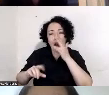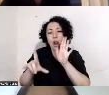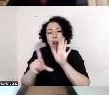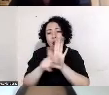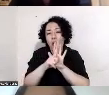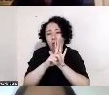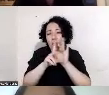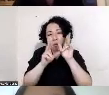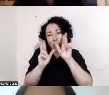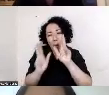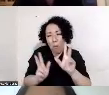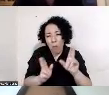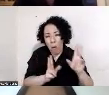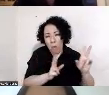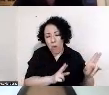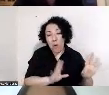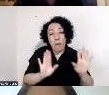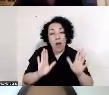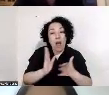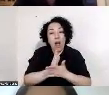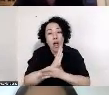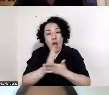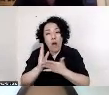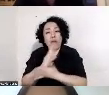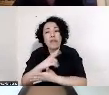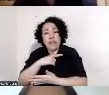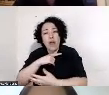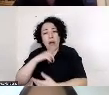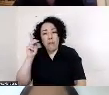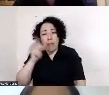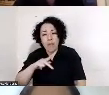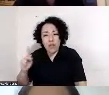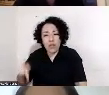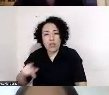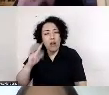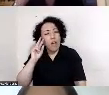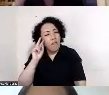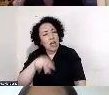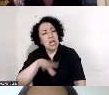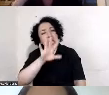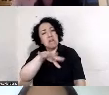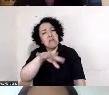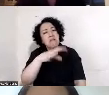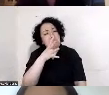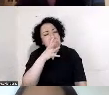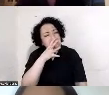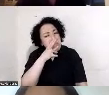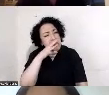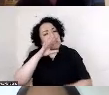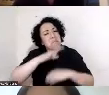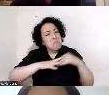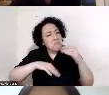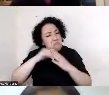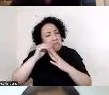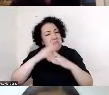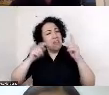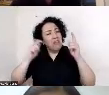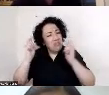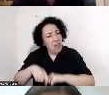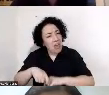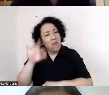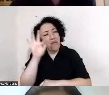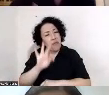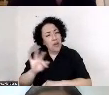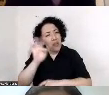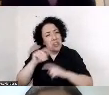Mas alguns também tinham professores que falavam, eu vejo você, eu vejo que você tem talentos, eu vejo que você tem talentos acadêmicos. And